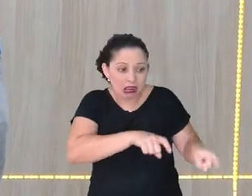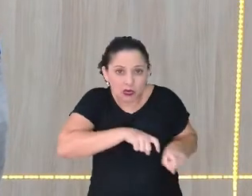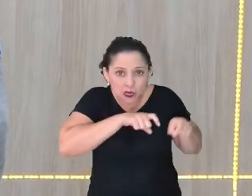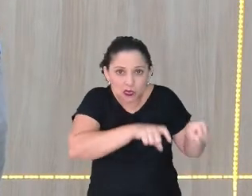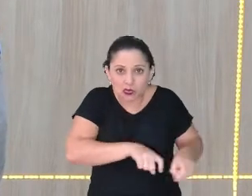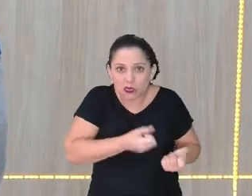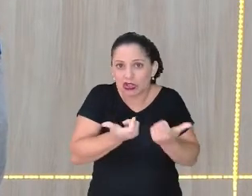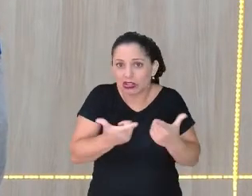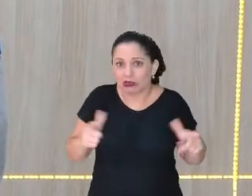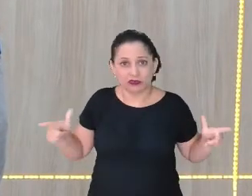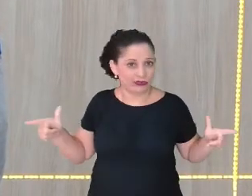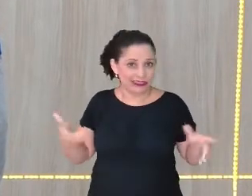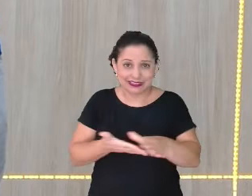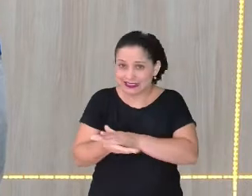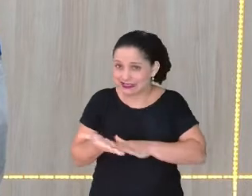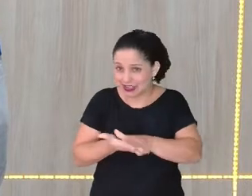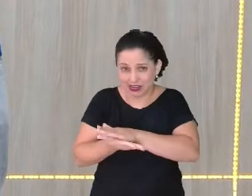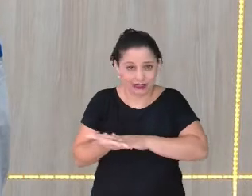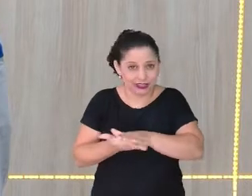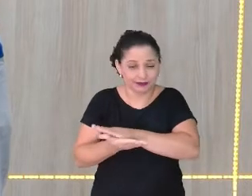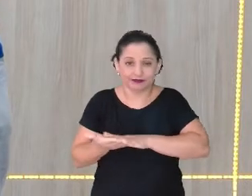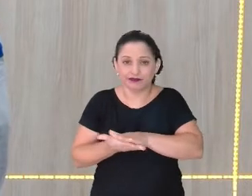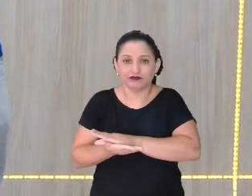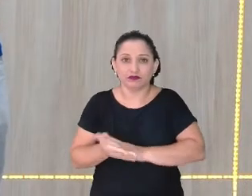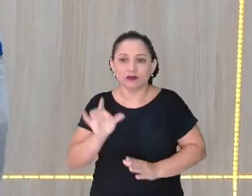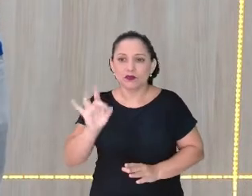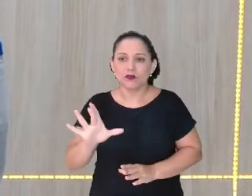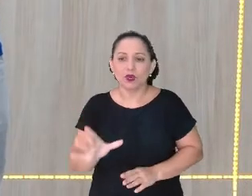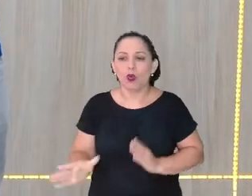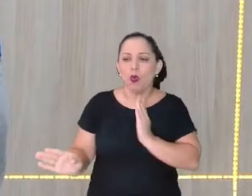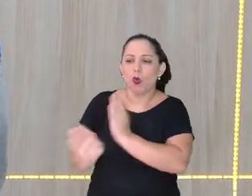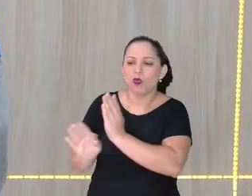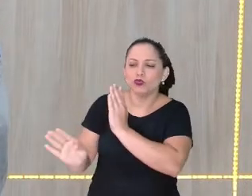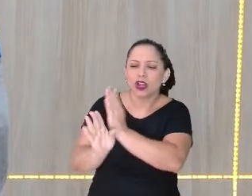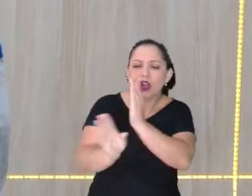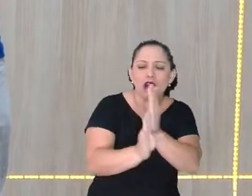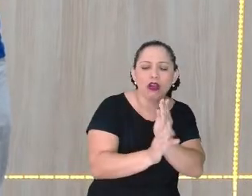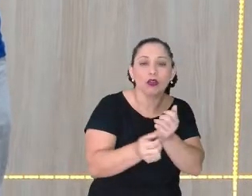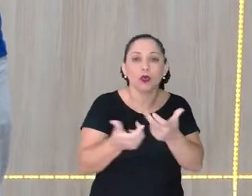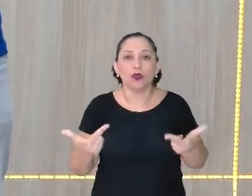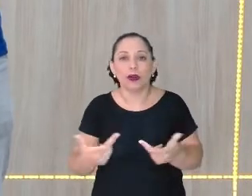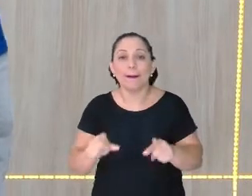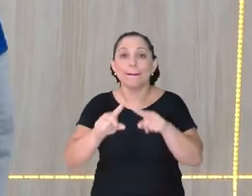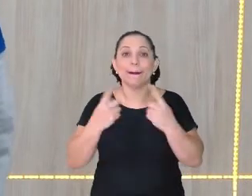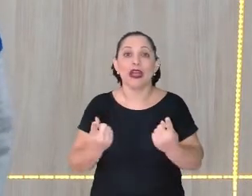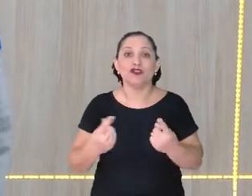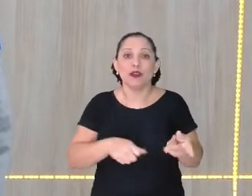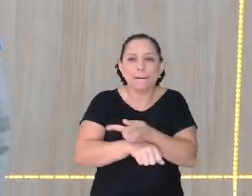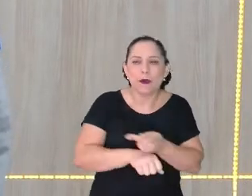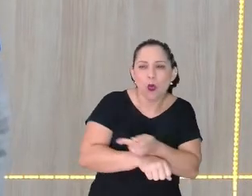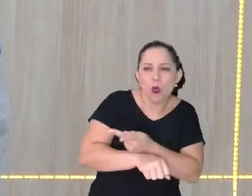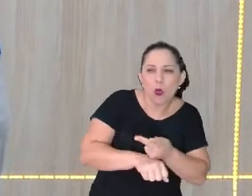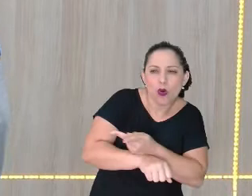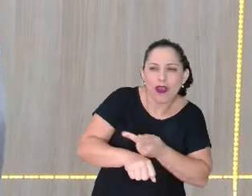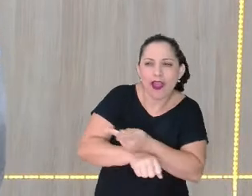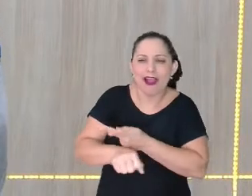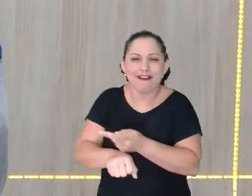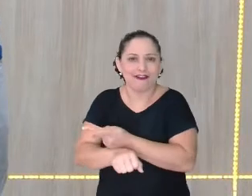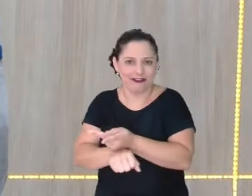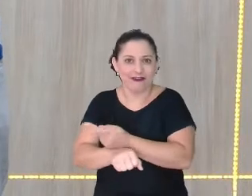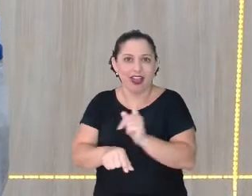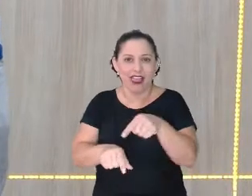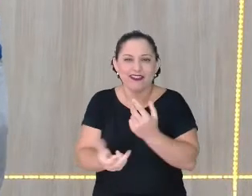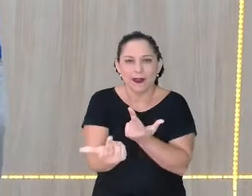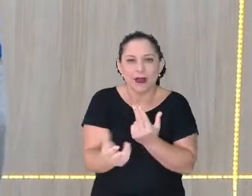ser coletores, viviam daquilo que eles achavam, mas eles caçavam, por exemplo, um mamute. O mamute é um ancestral